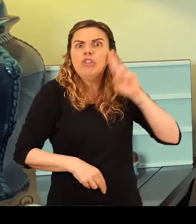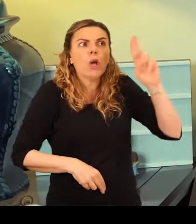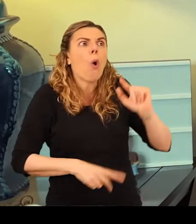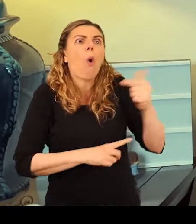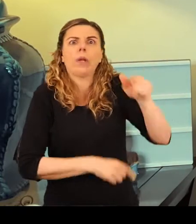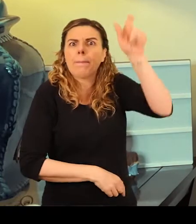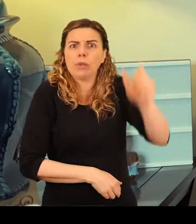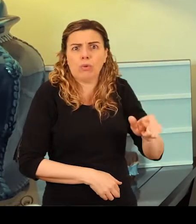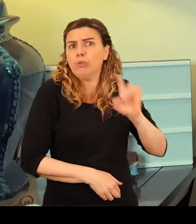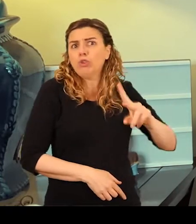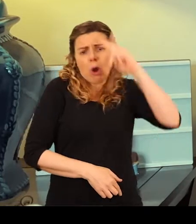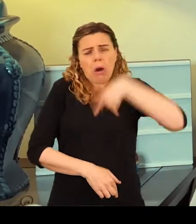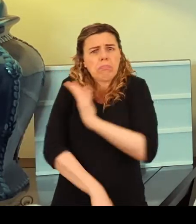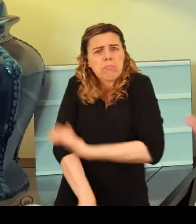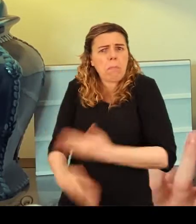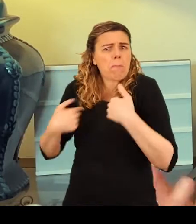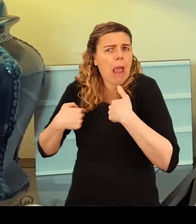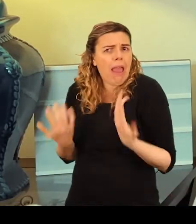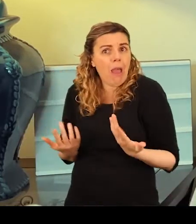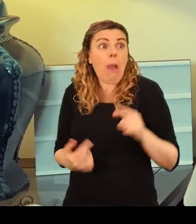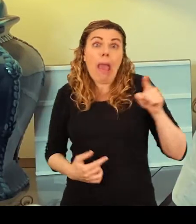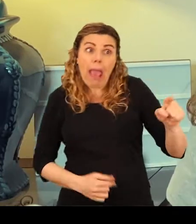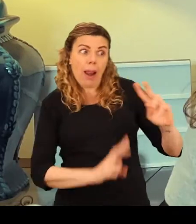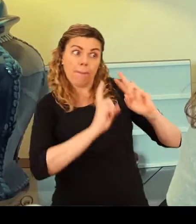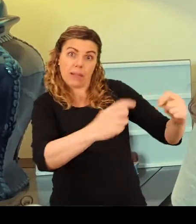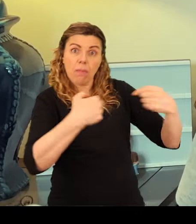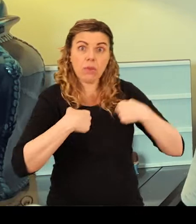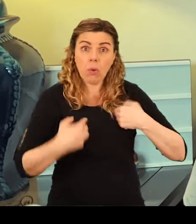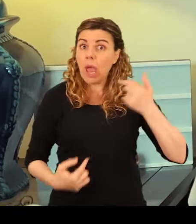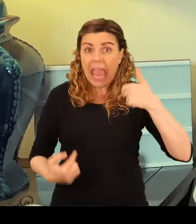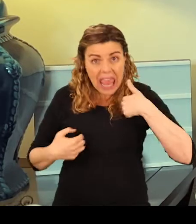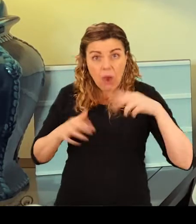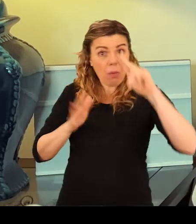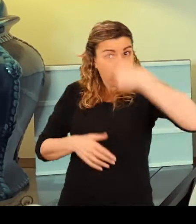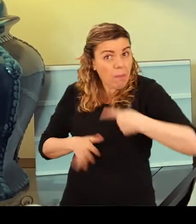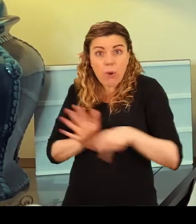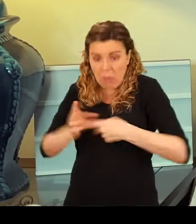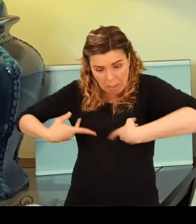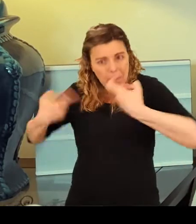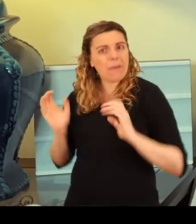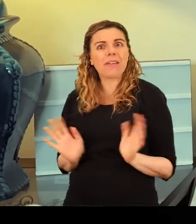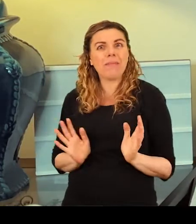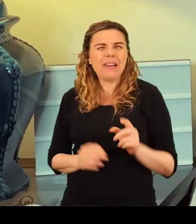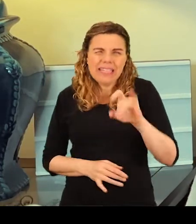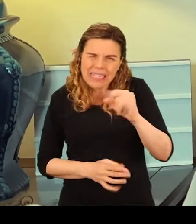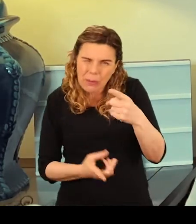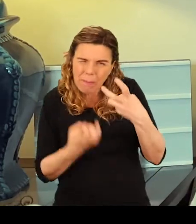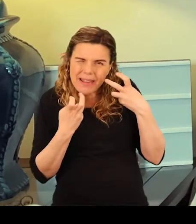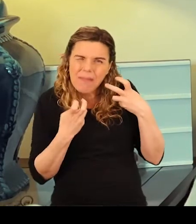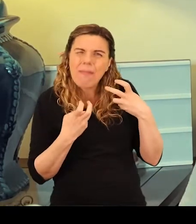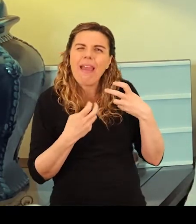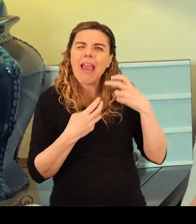pra outro artista que não eu mesma. Ou seja, ela viu em mim algo que eu não tava vendo. E se você reparar, e se